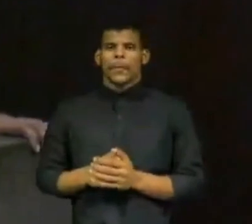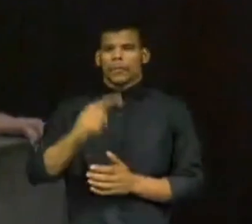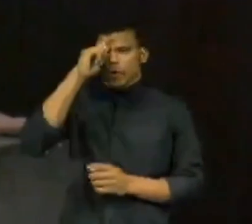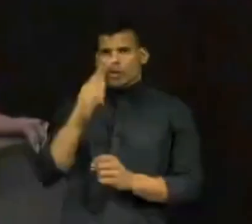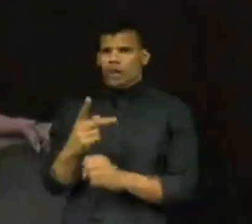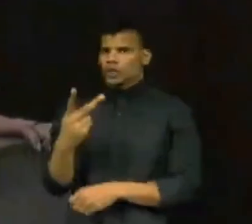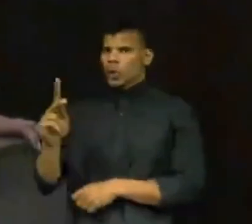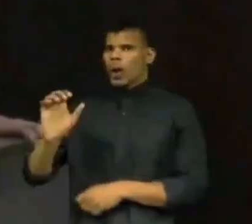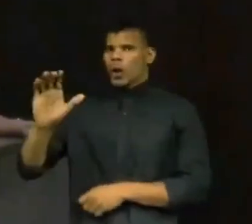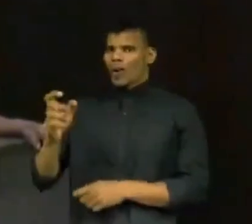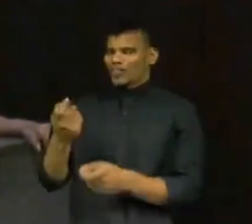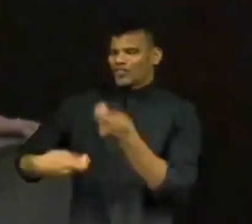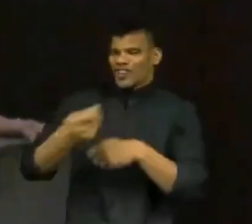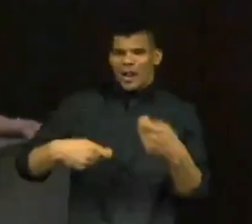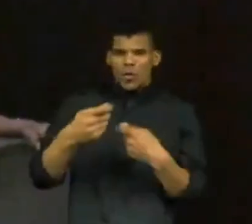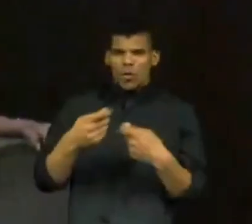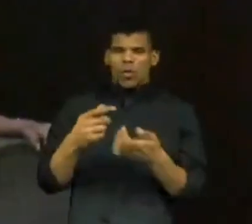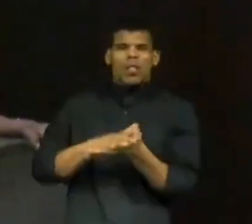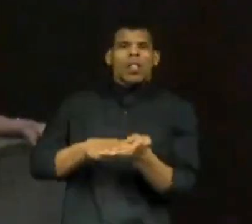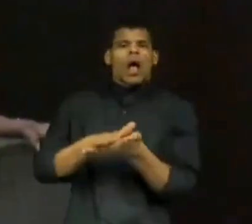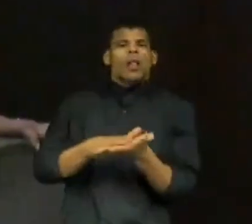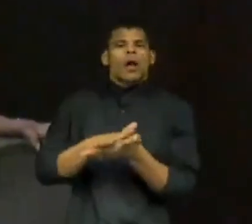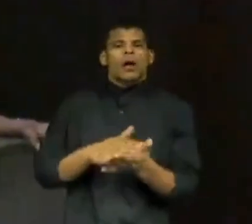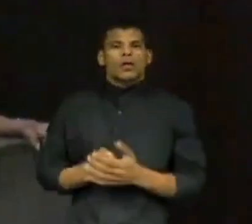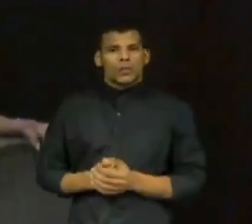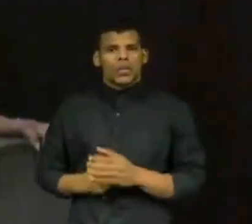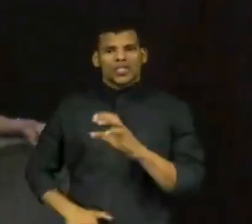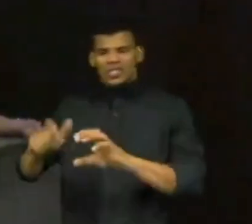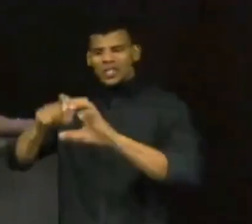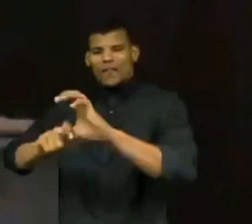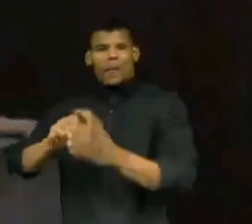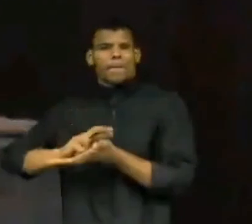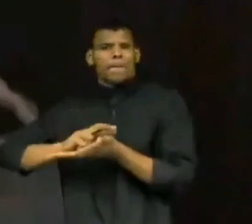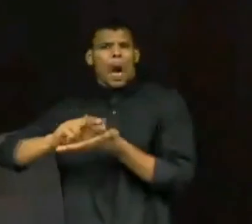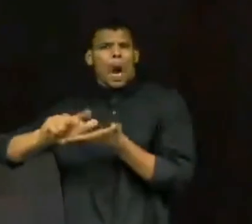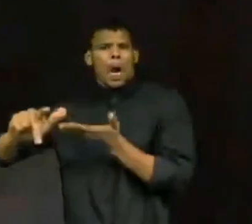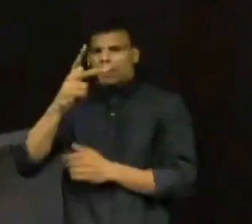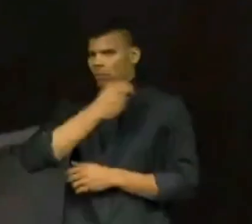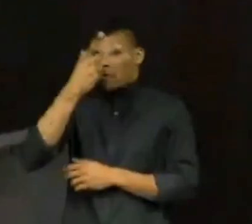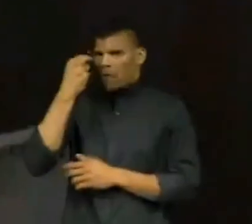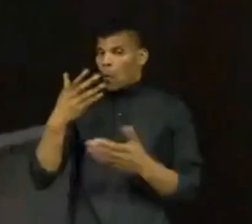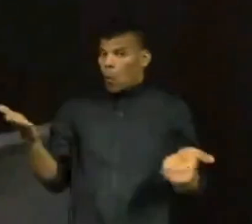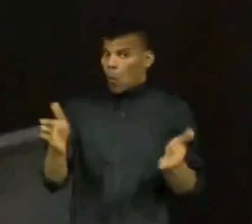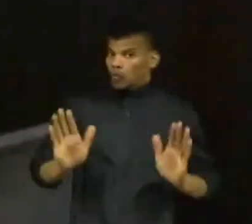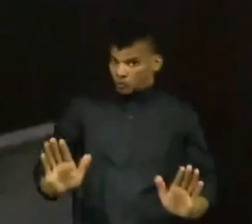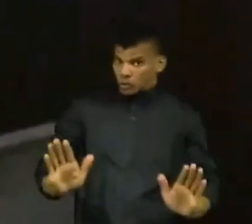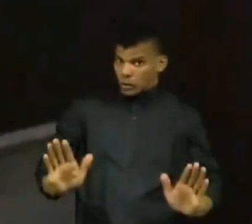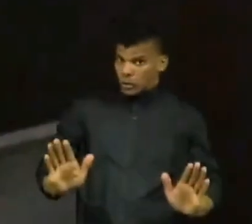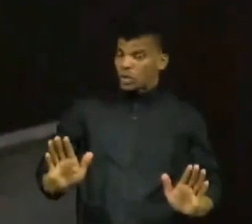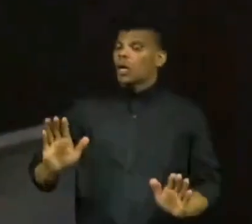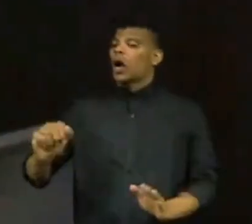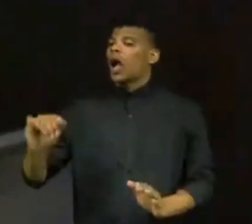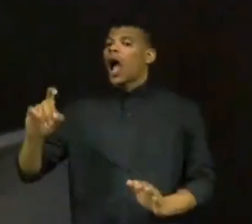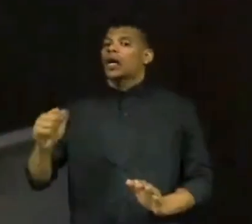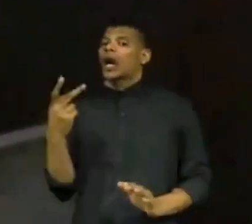não tinha recurso para entregar nenhum tablet. Tinha muita, era dívida naquela prefeitura. Mas hoje sim, hoje